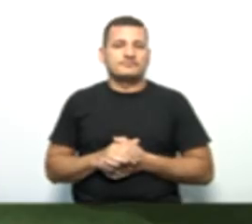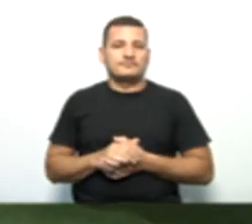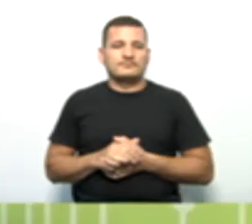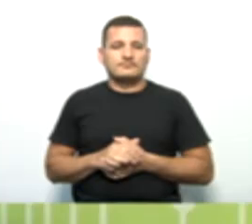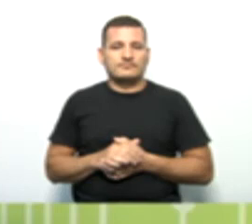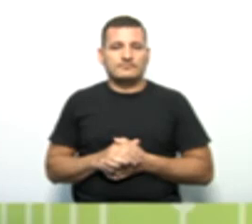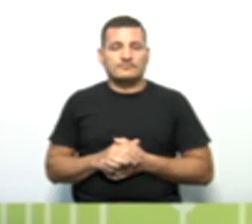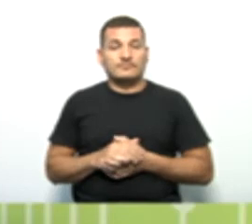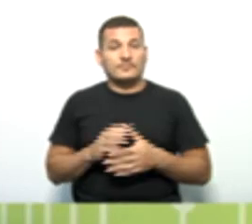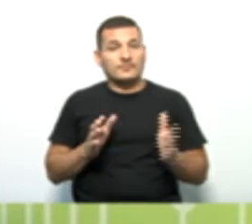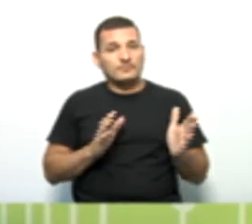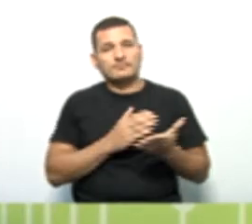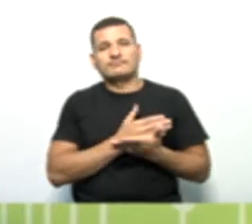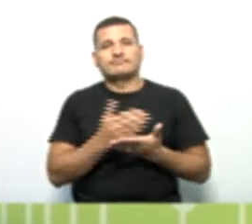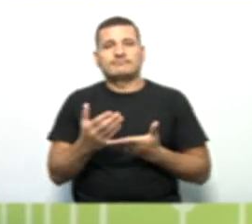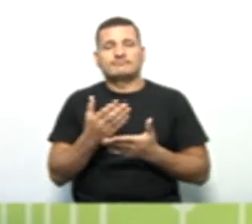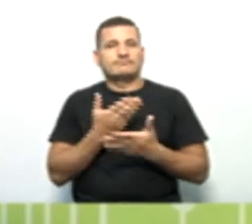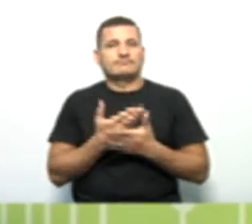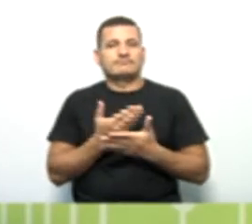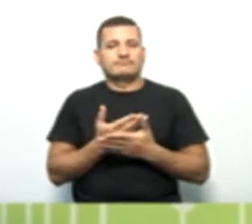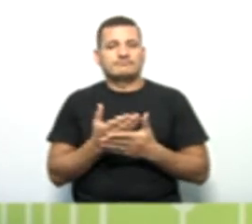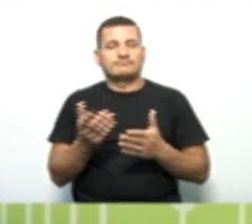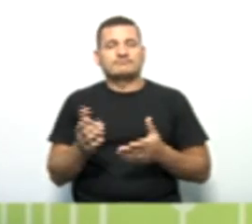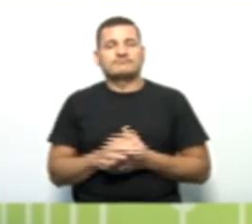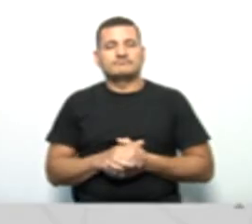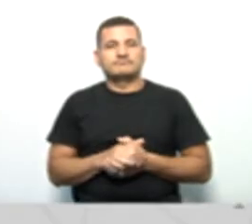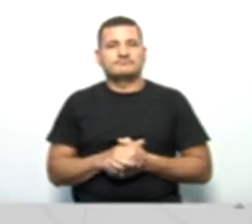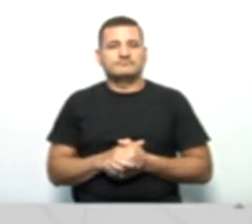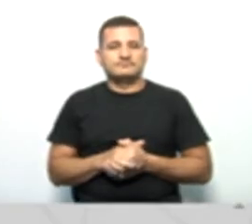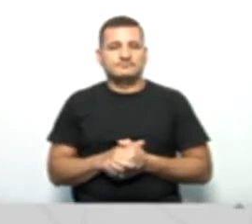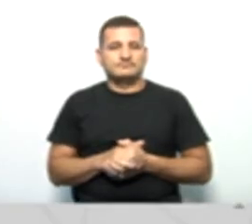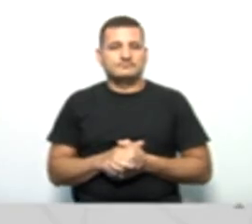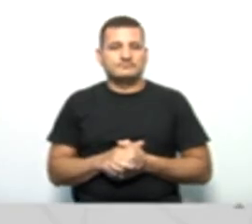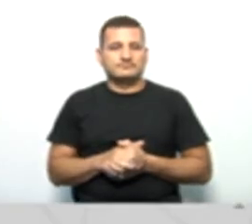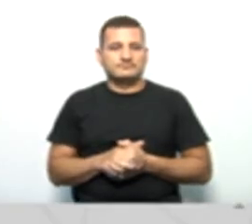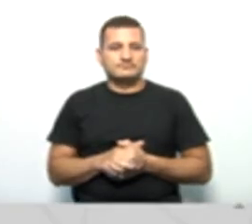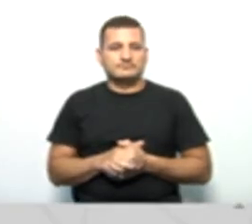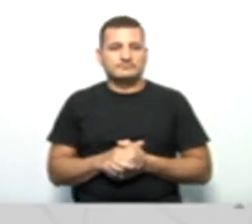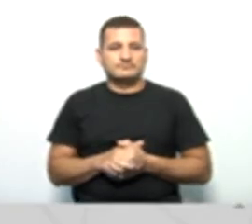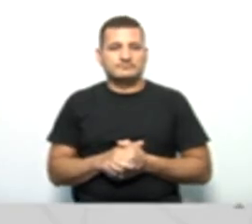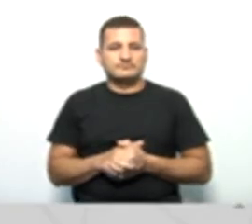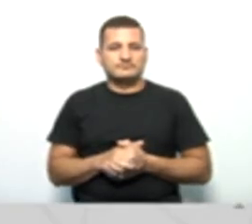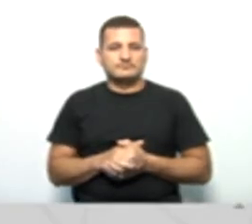Vamos lá, pessoal, iniciar nossa aula, que hoje tem bastante coisa. Vamos lá.